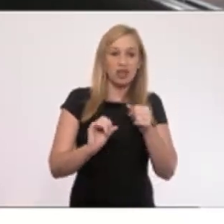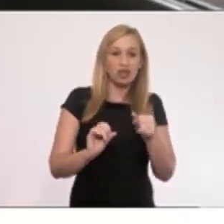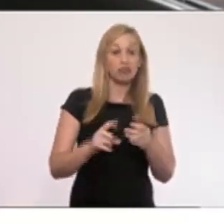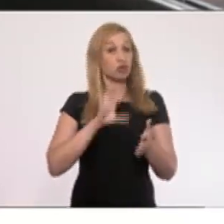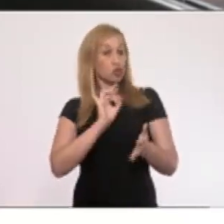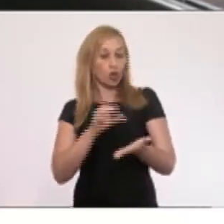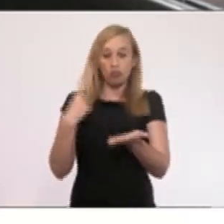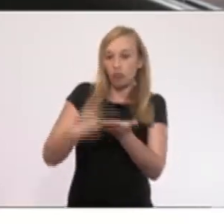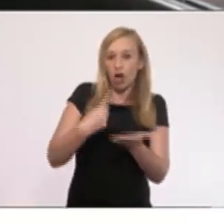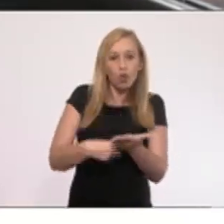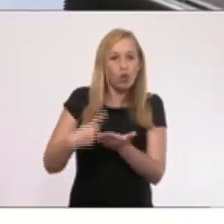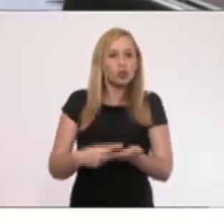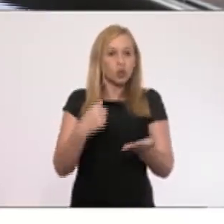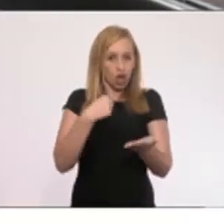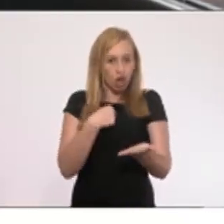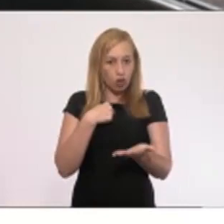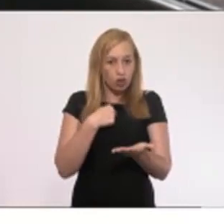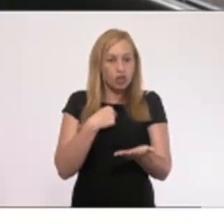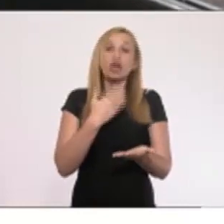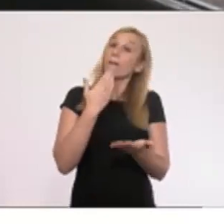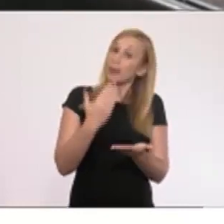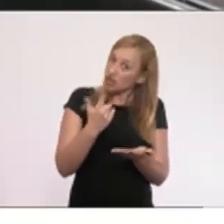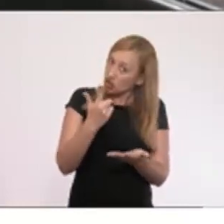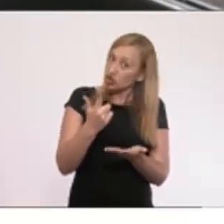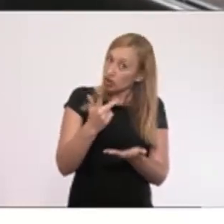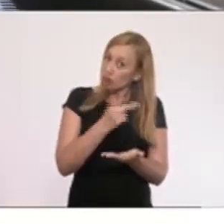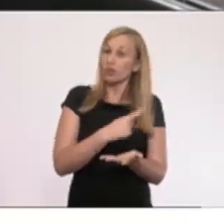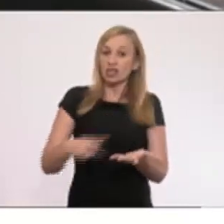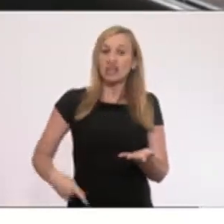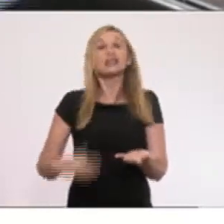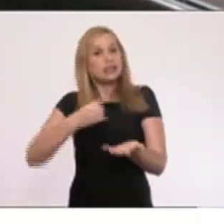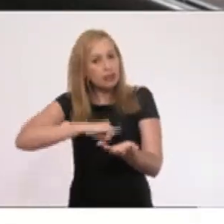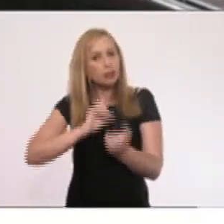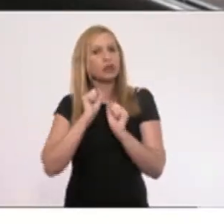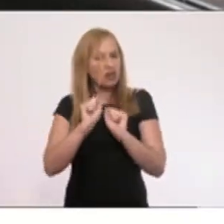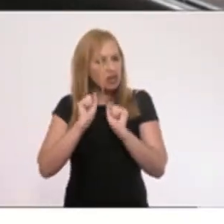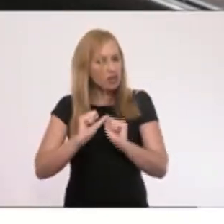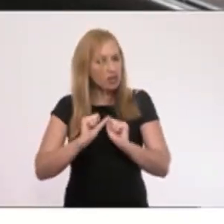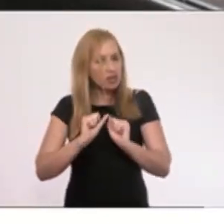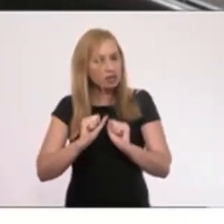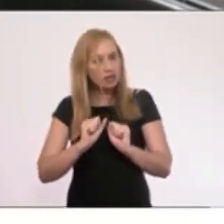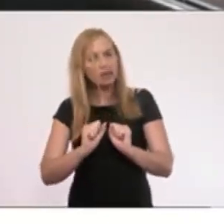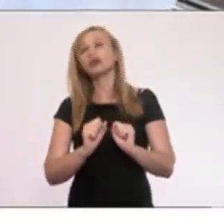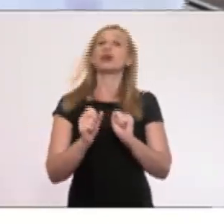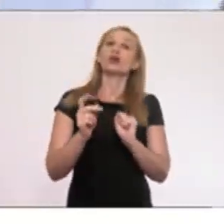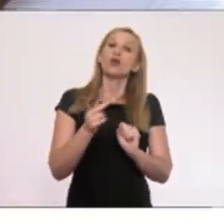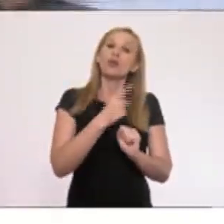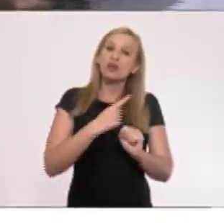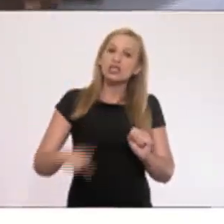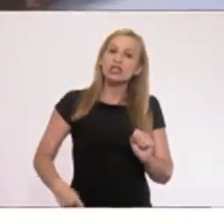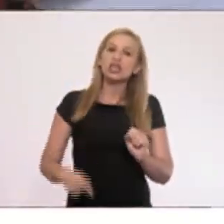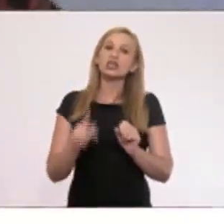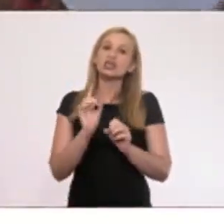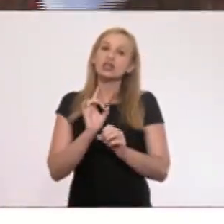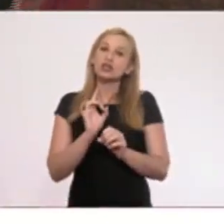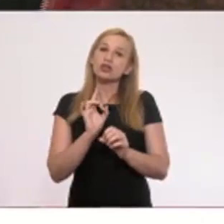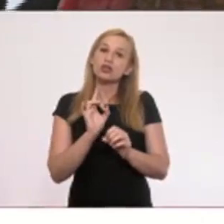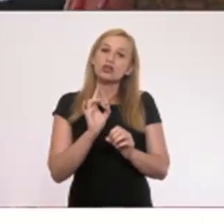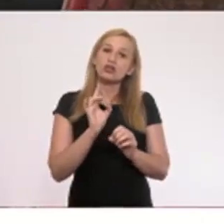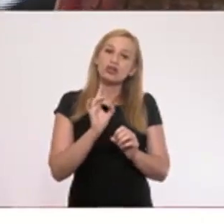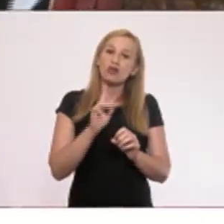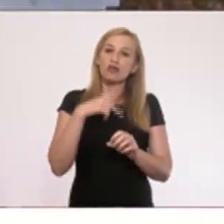eu, inclusive, solicitei a Vossa Excelência se isso poderia ser feito. Vossa Excelência apenas anuiu desde que houvesse